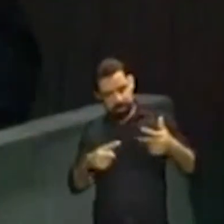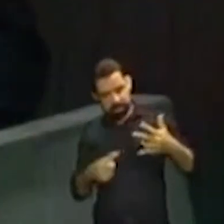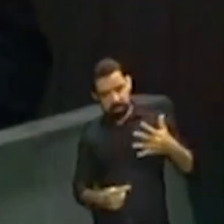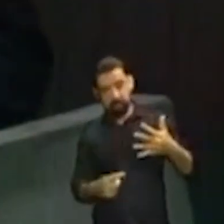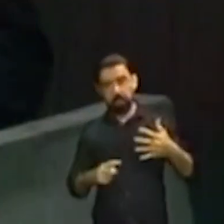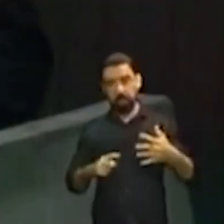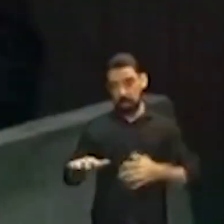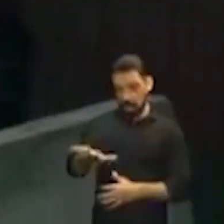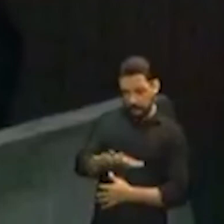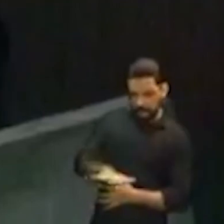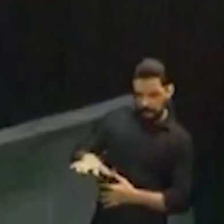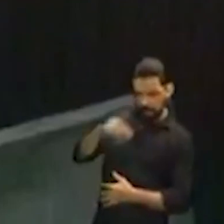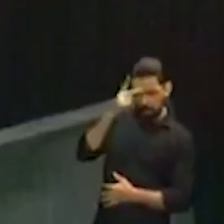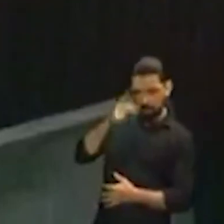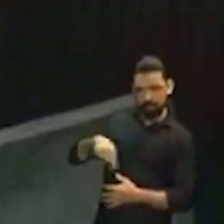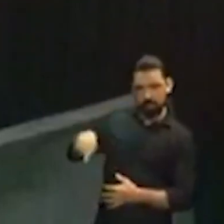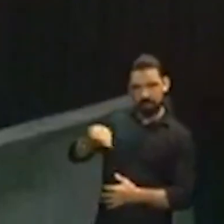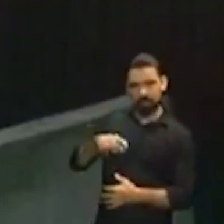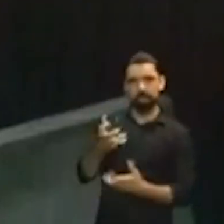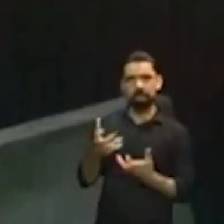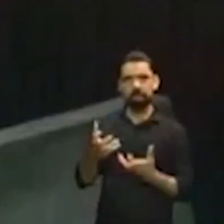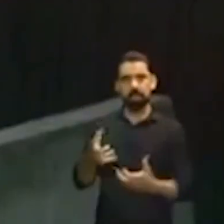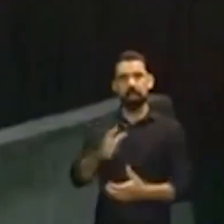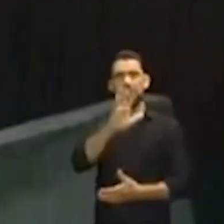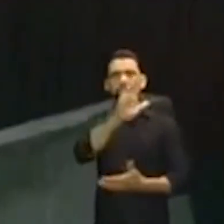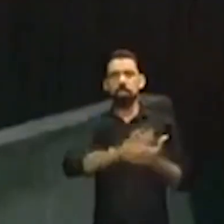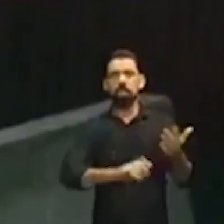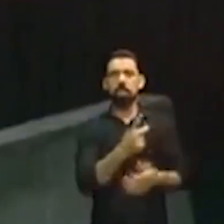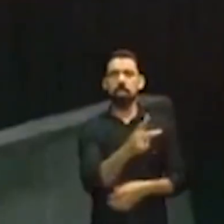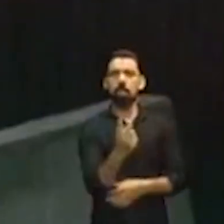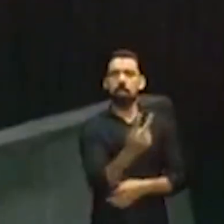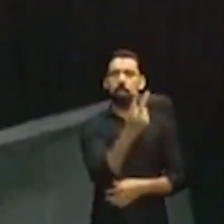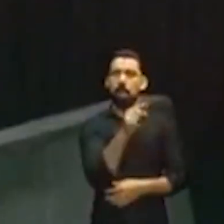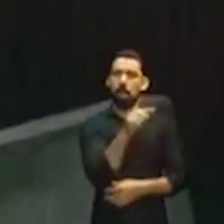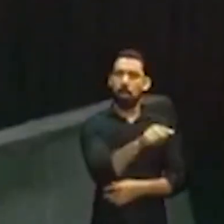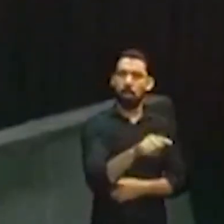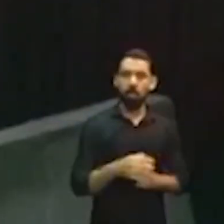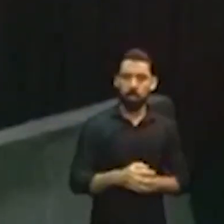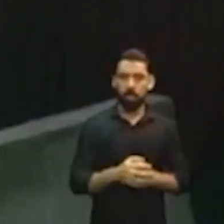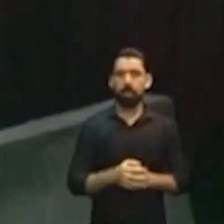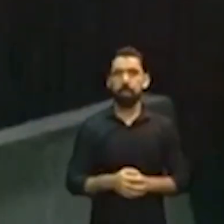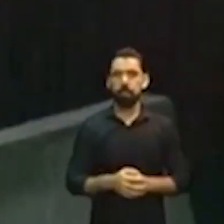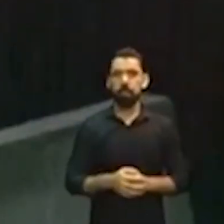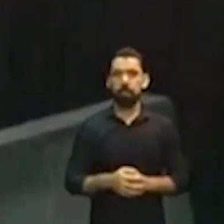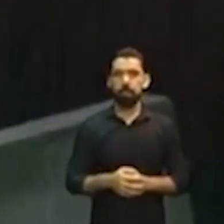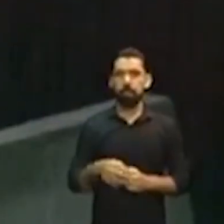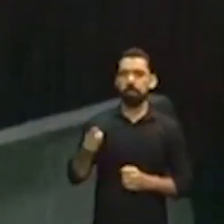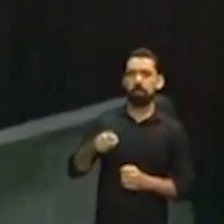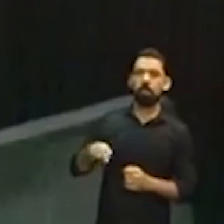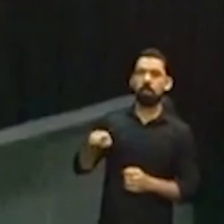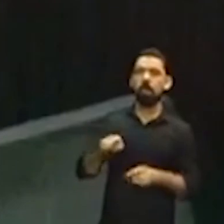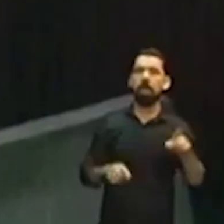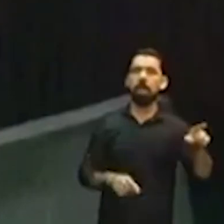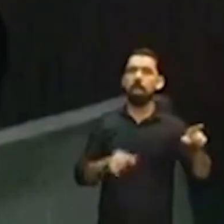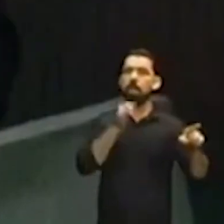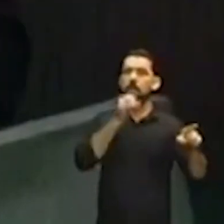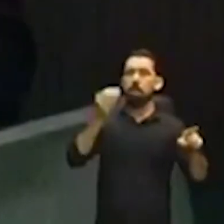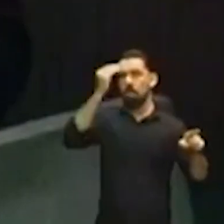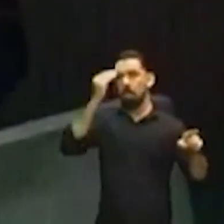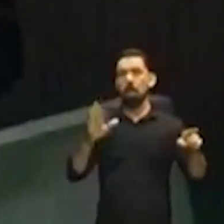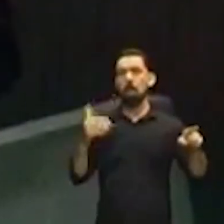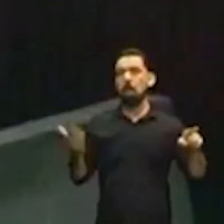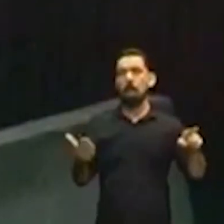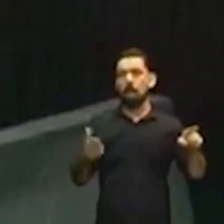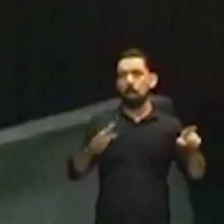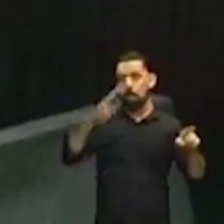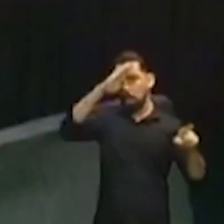E esse povo, entendeu? Que querem desqualificar. Querem desqualificar. Qual é a culpa que Bolsonaro tem? Bolsonaro